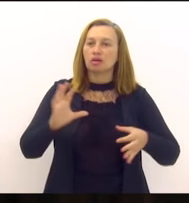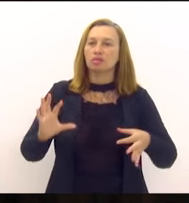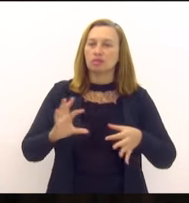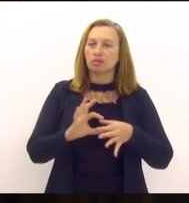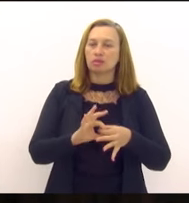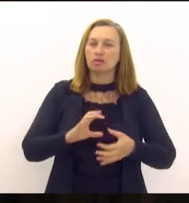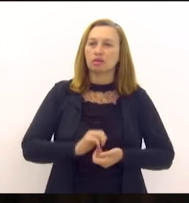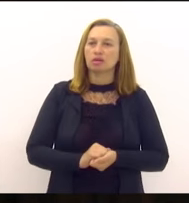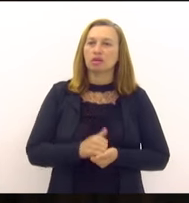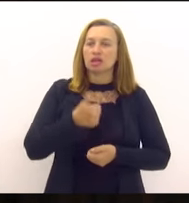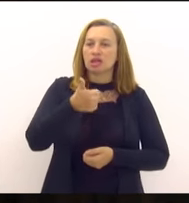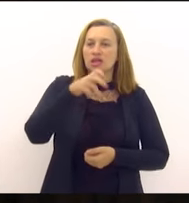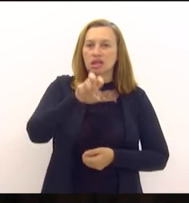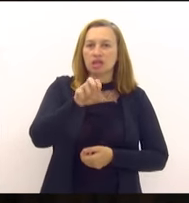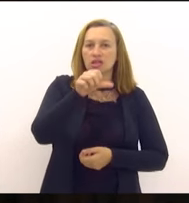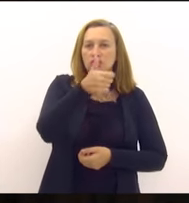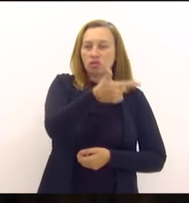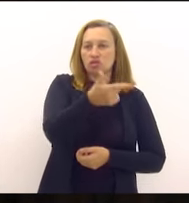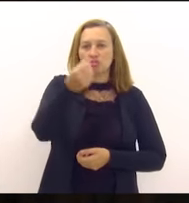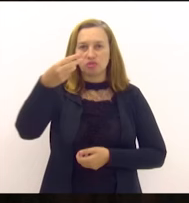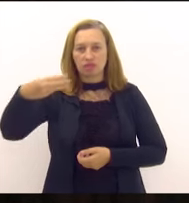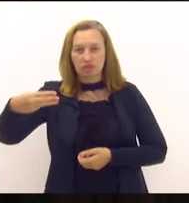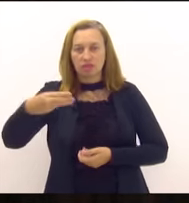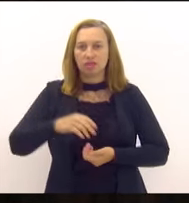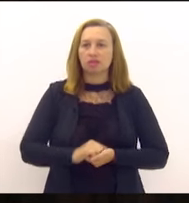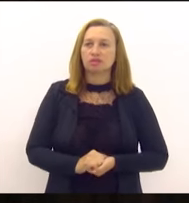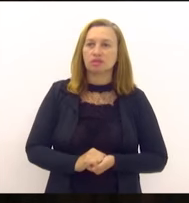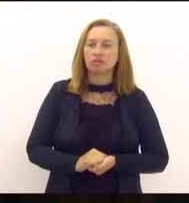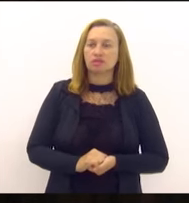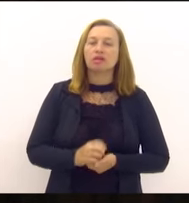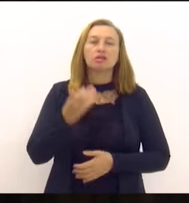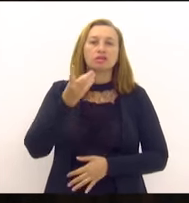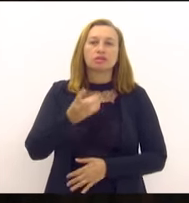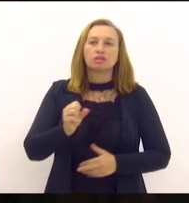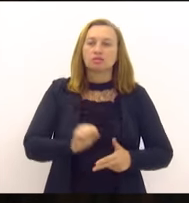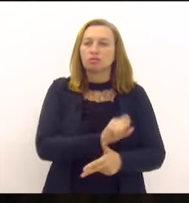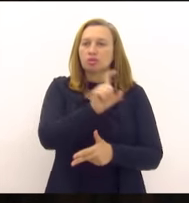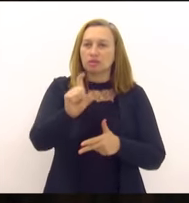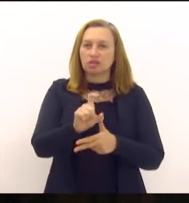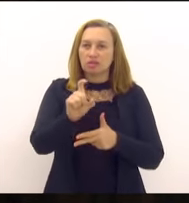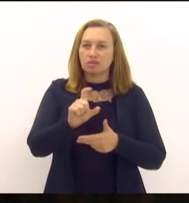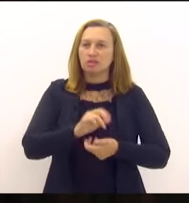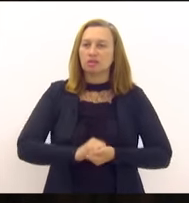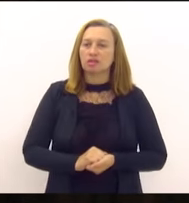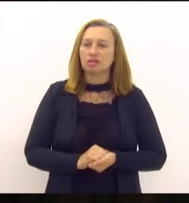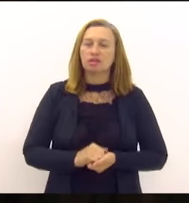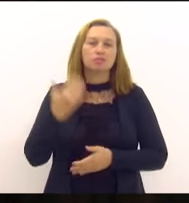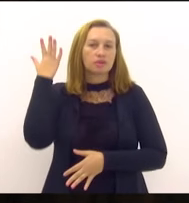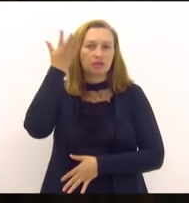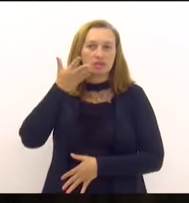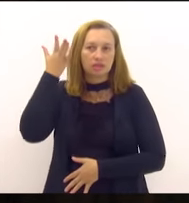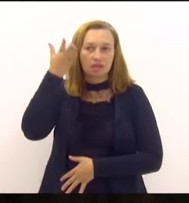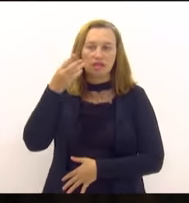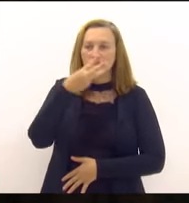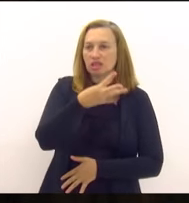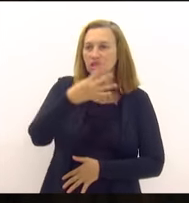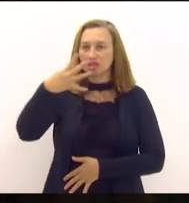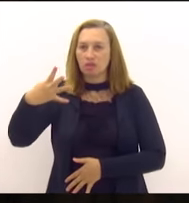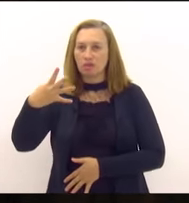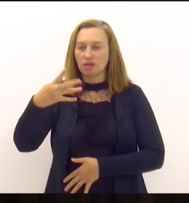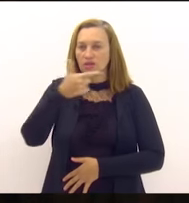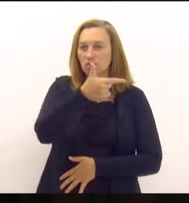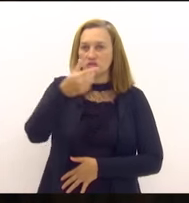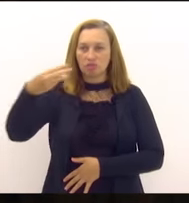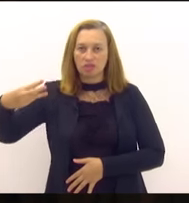complementar 15 de 2023, de autoria do Poder Executivo, mensagem